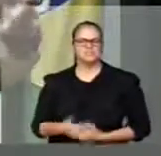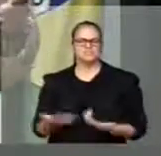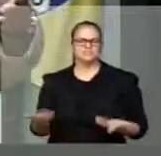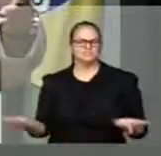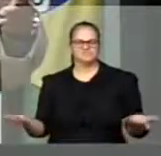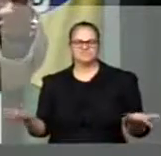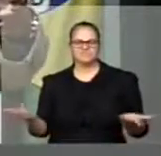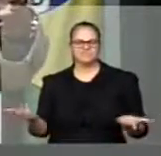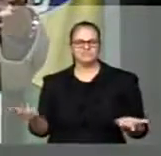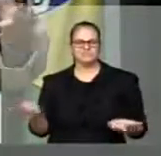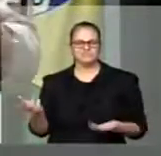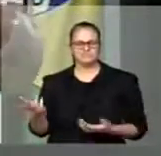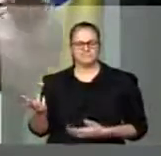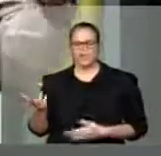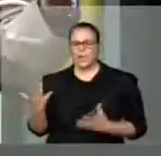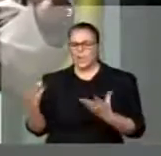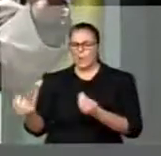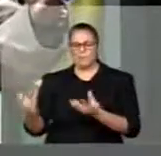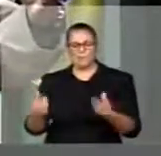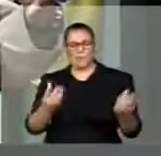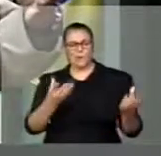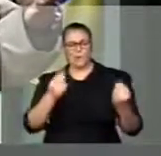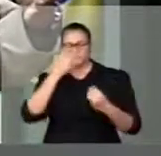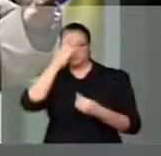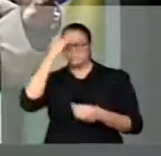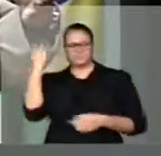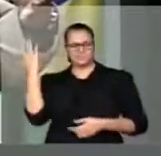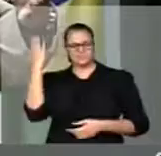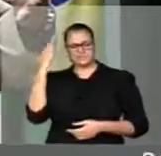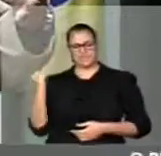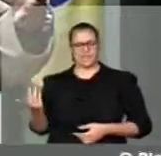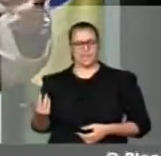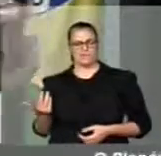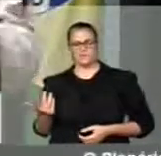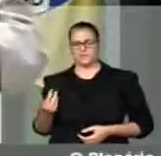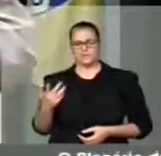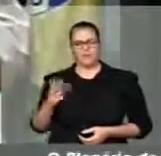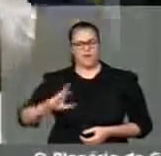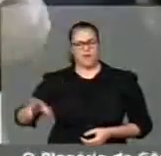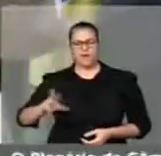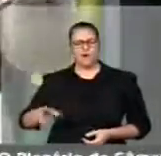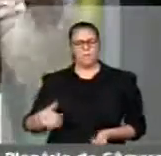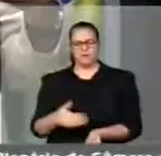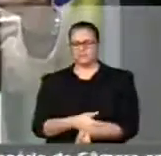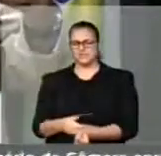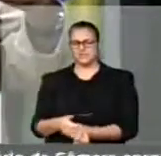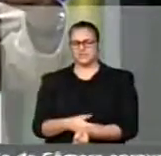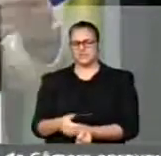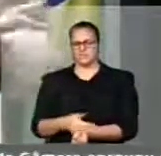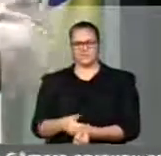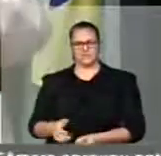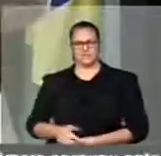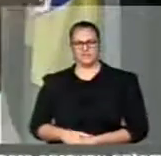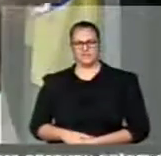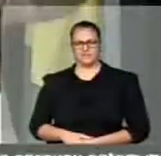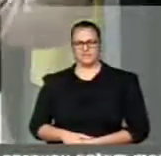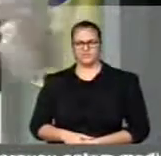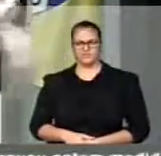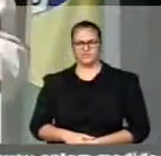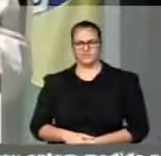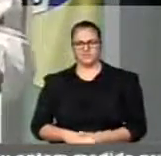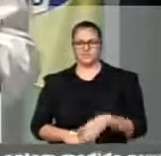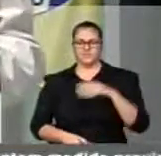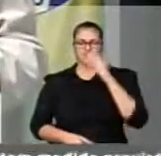gente participa, não há mais segredo. A linha de envolvidos